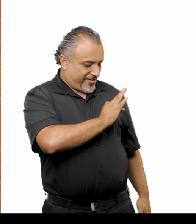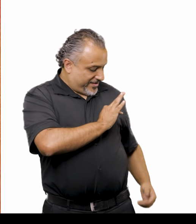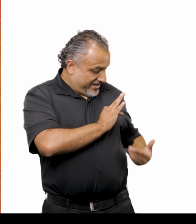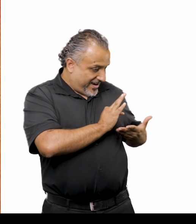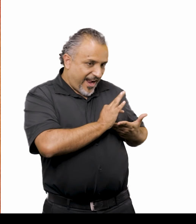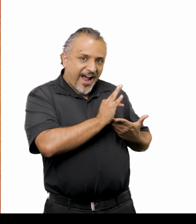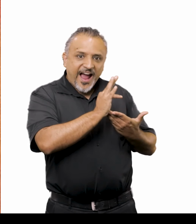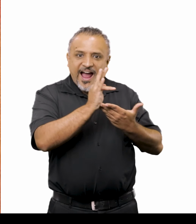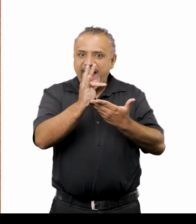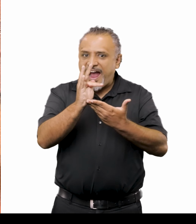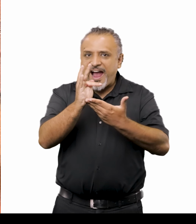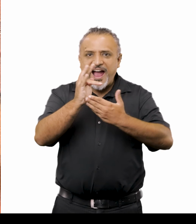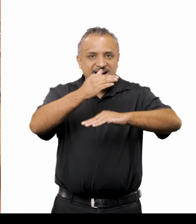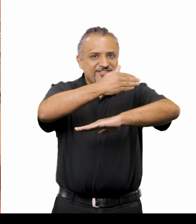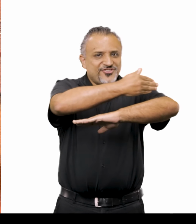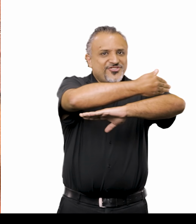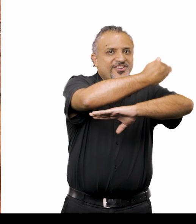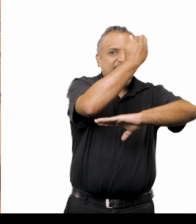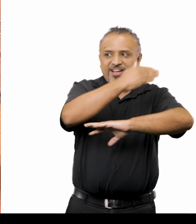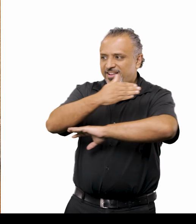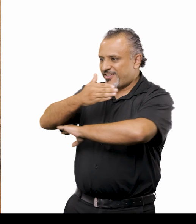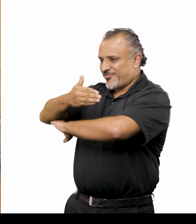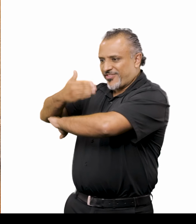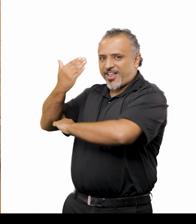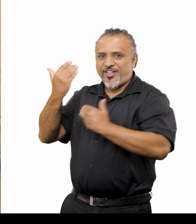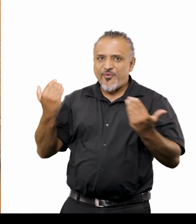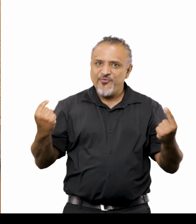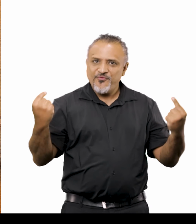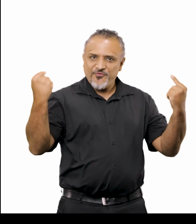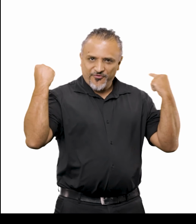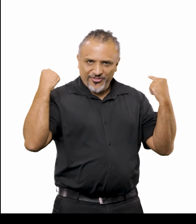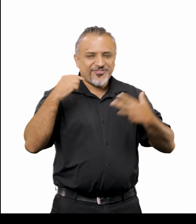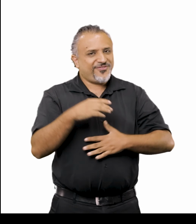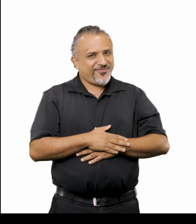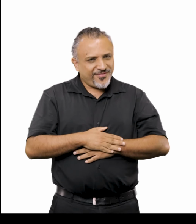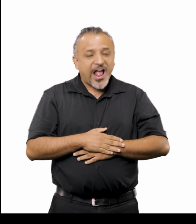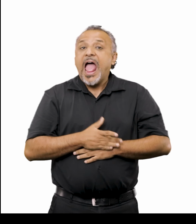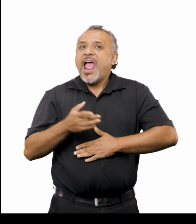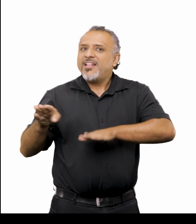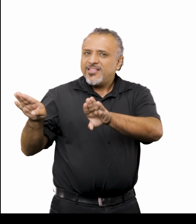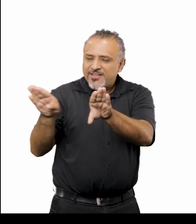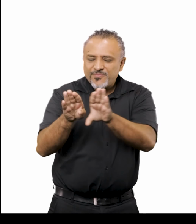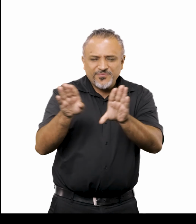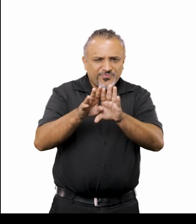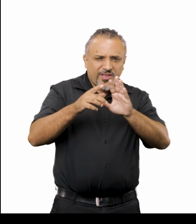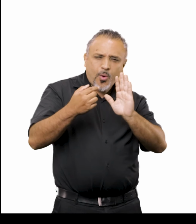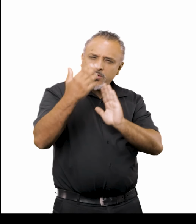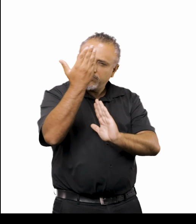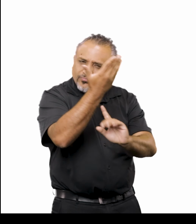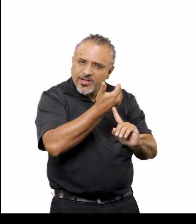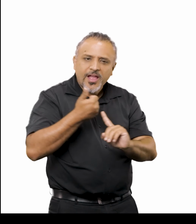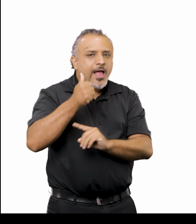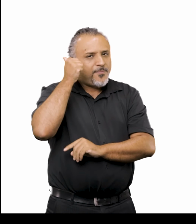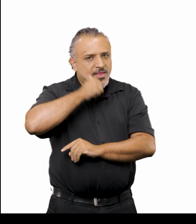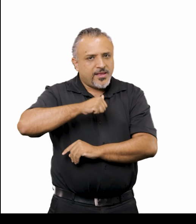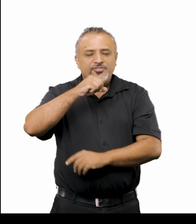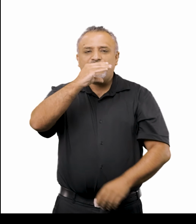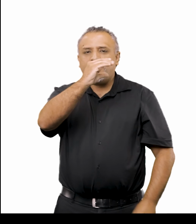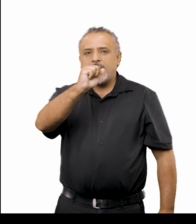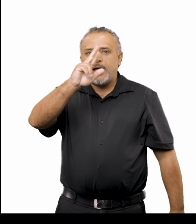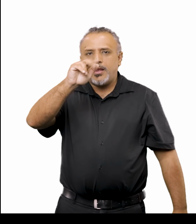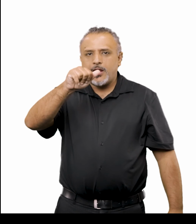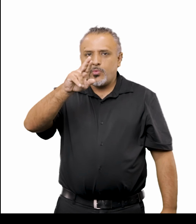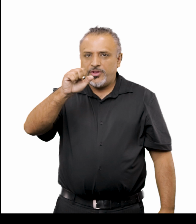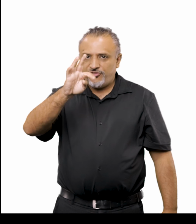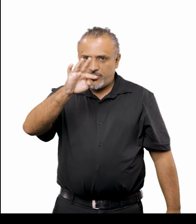que decora a blusa de uma terceira e as 2 janelas ao fundo. Há ainda uma pintura do mesmo período da obra do MASP, chamada Menina